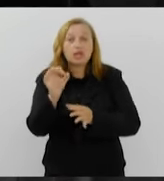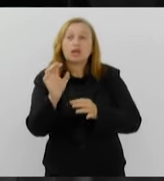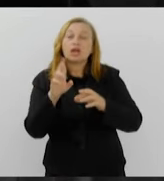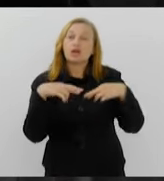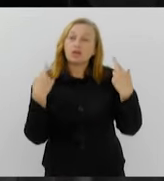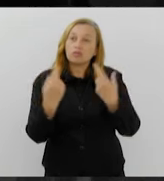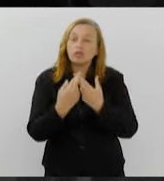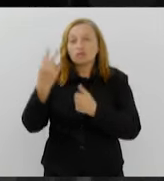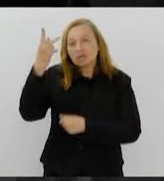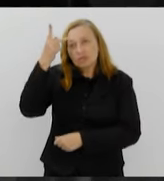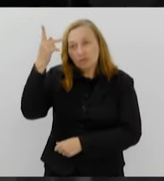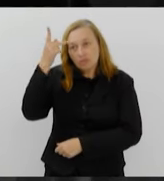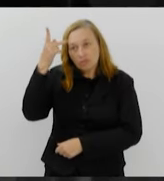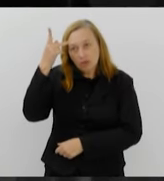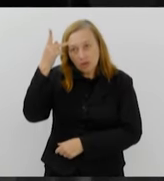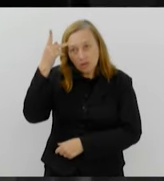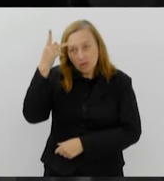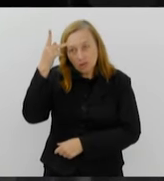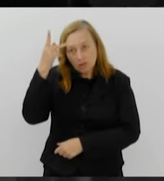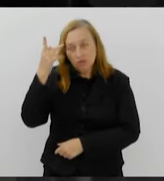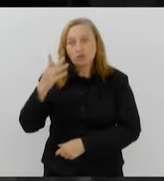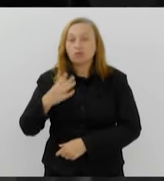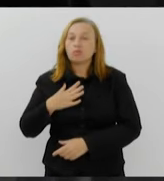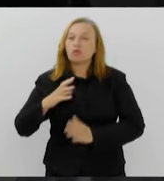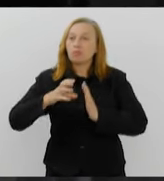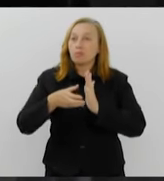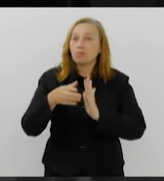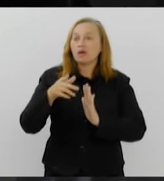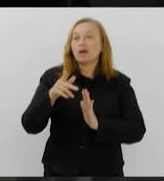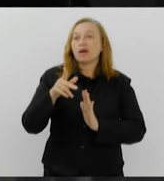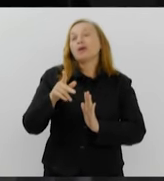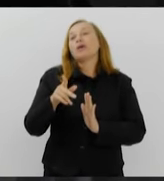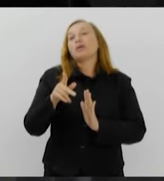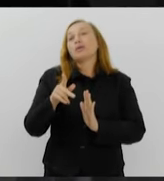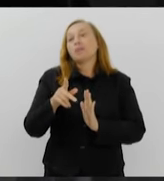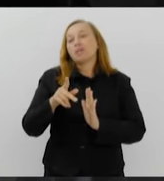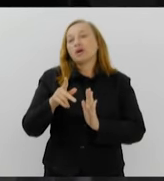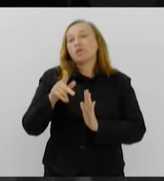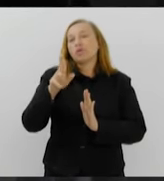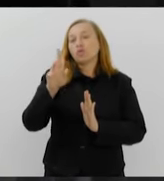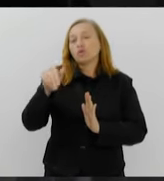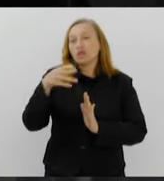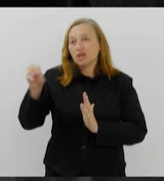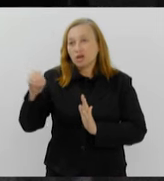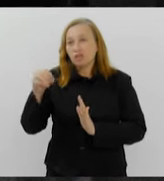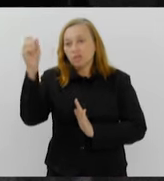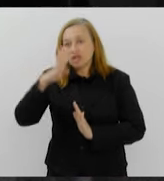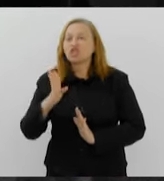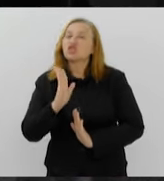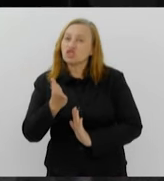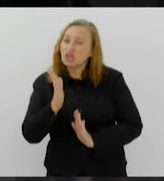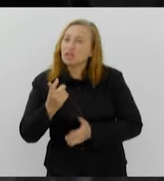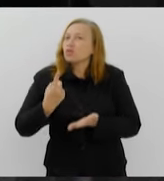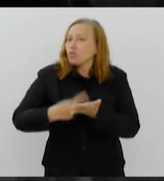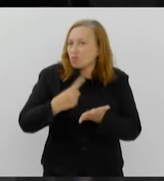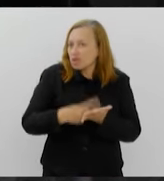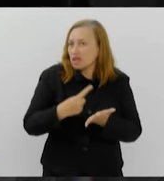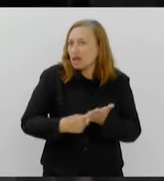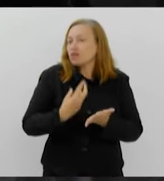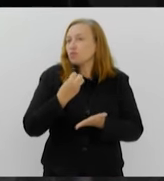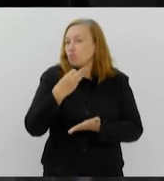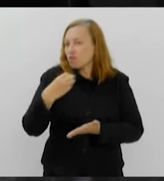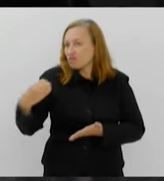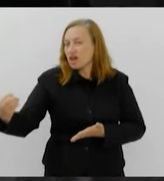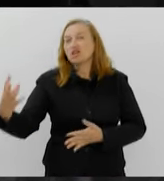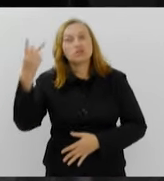capital paulista com a Nacional do meu partido União Brasil Então já havia uma viagem minha marcada para São